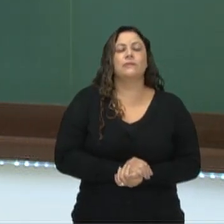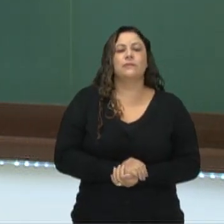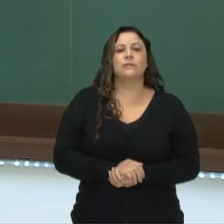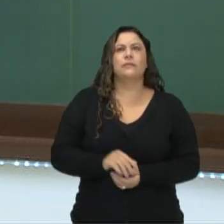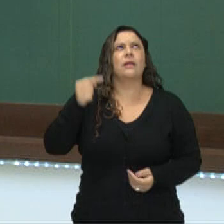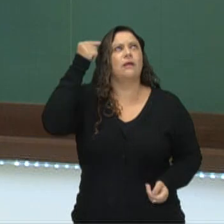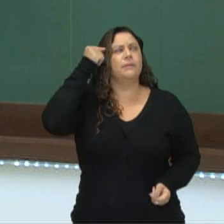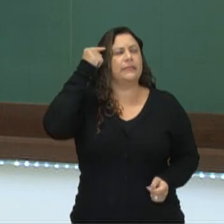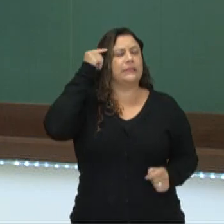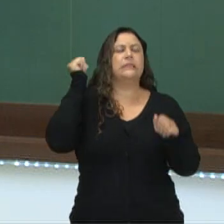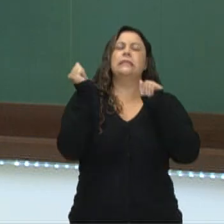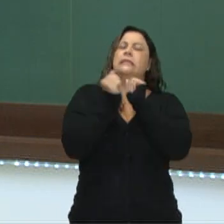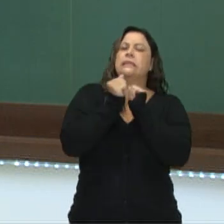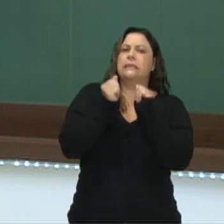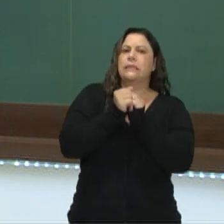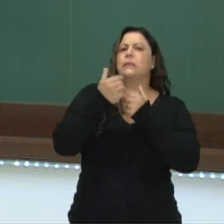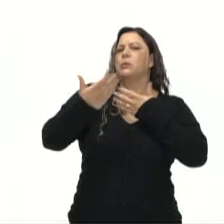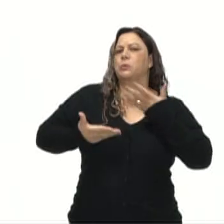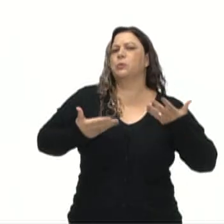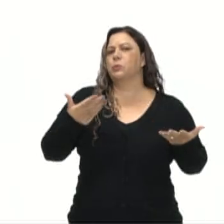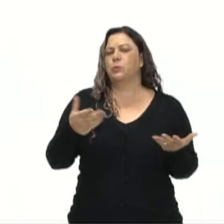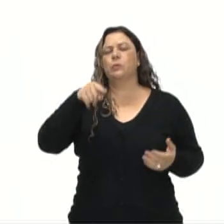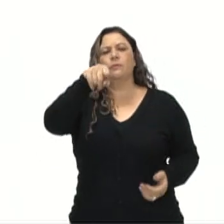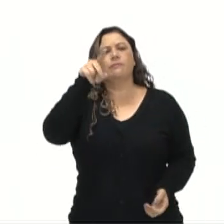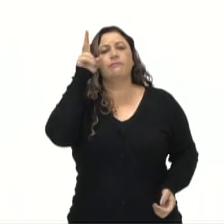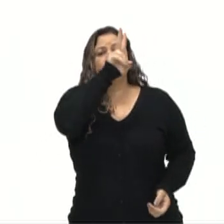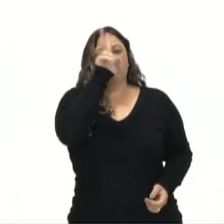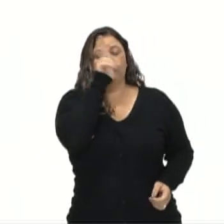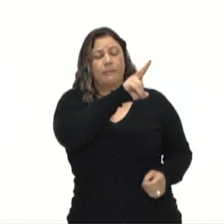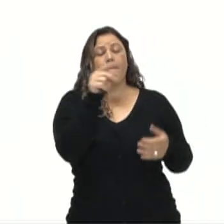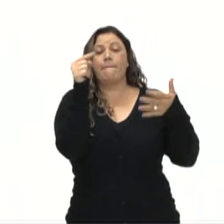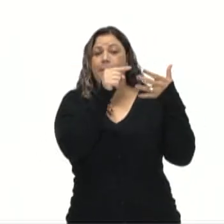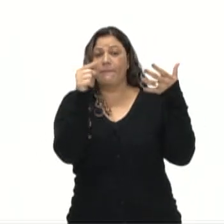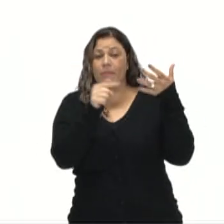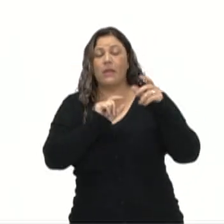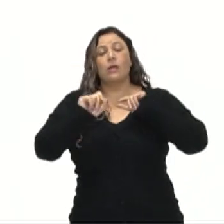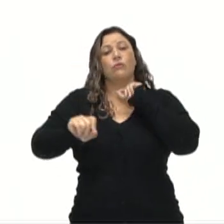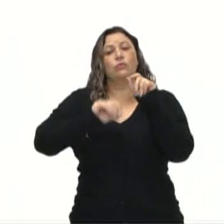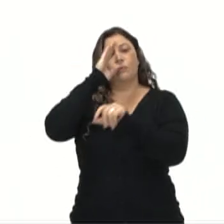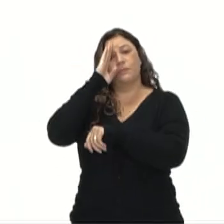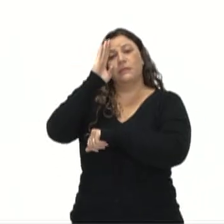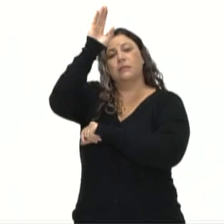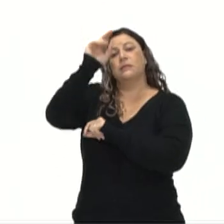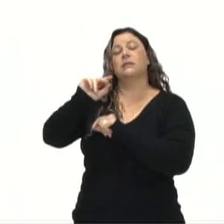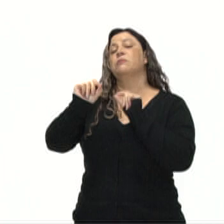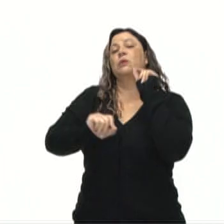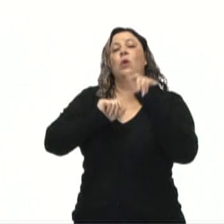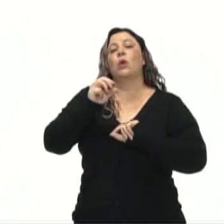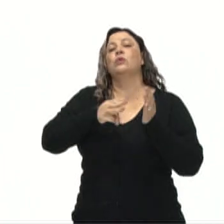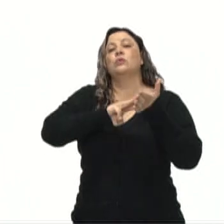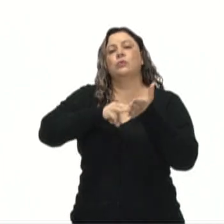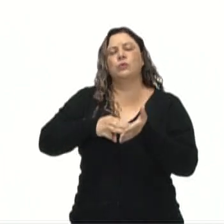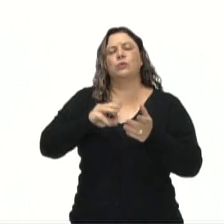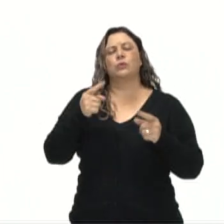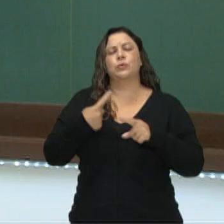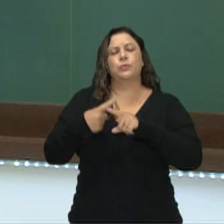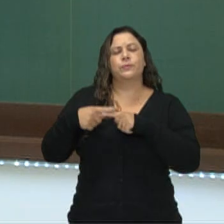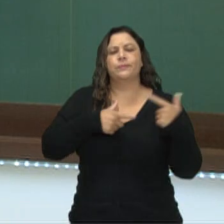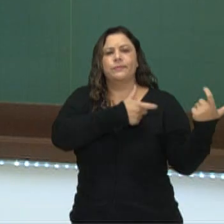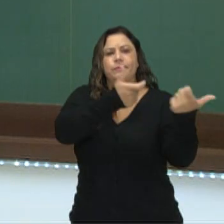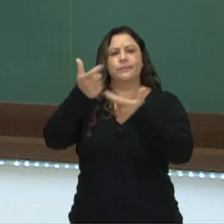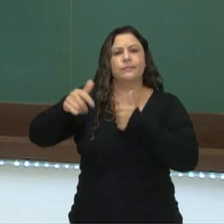Vamos pensar juntos. Você lembra quais são as principais causas dos conflitos? Por